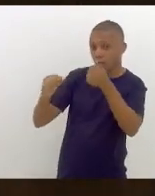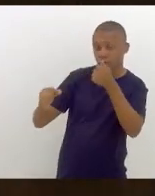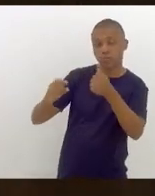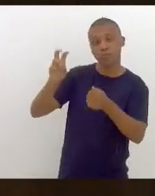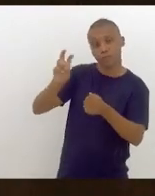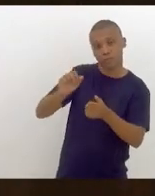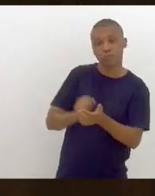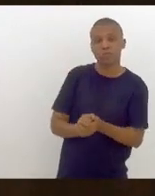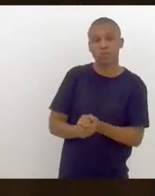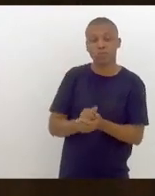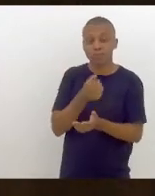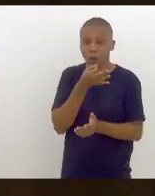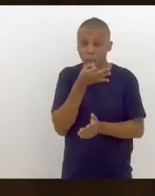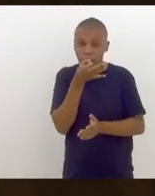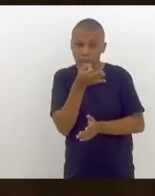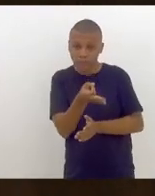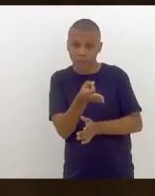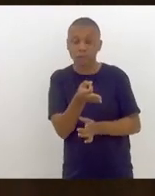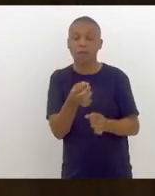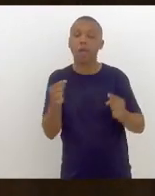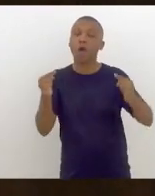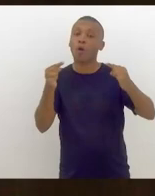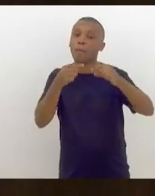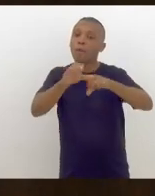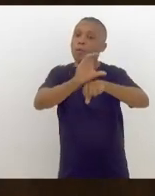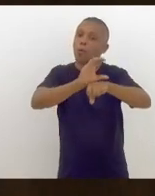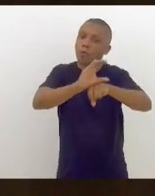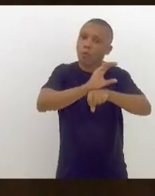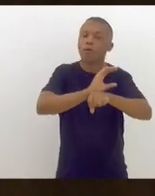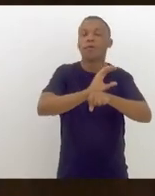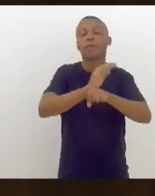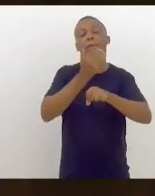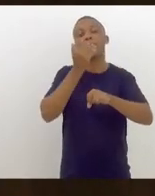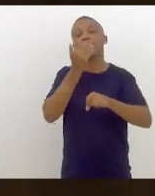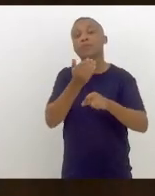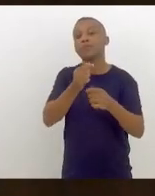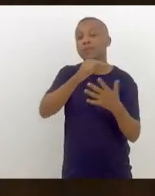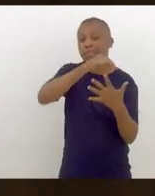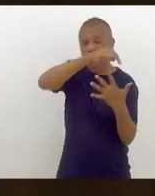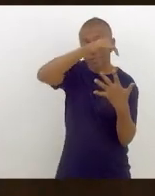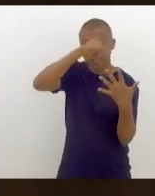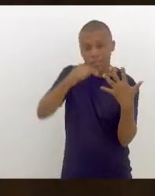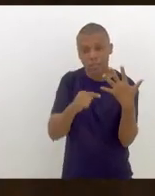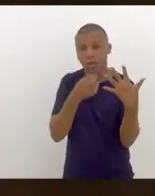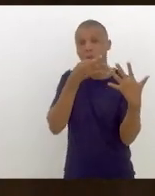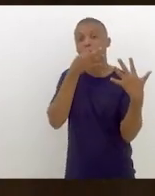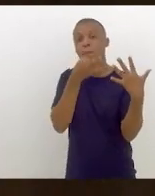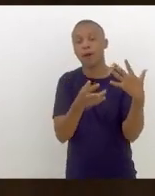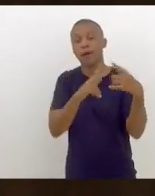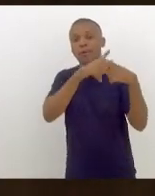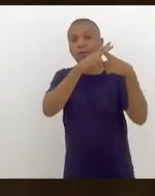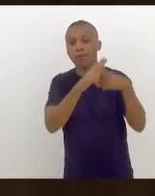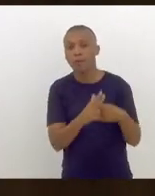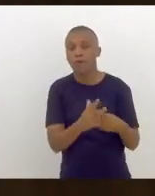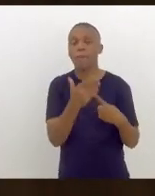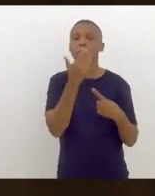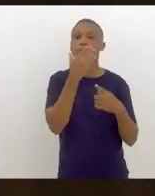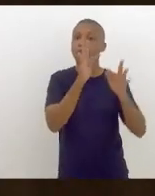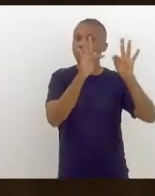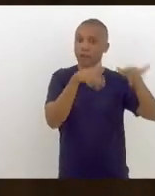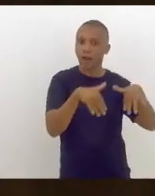sendo pela constitucionalidade com cinco emendas concluindo por substitutivo